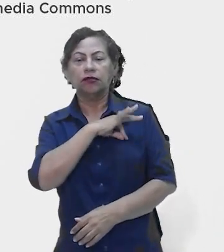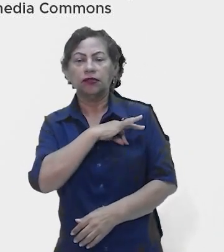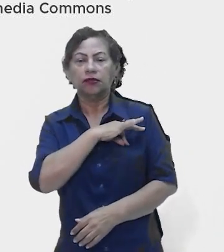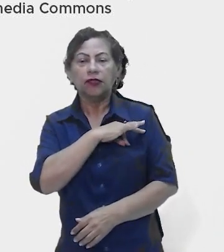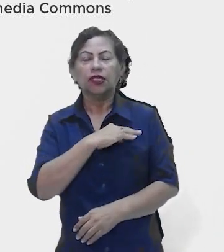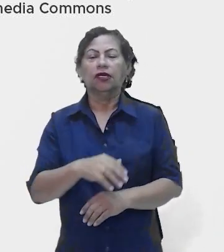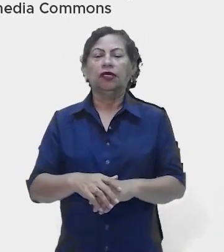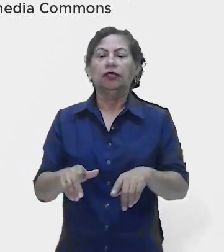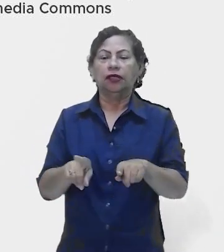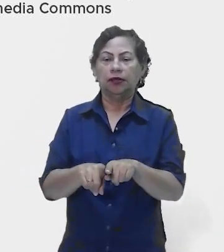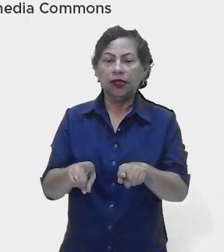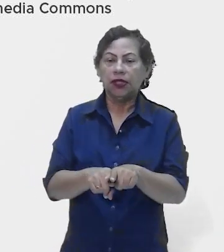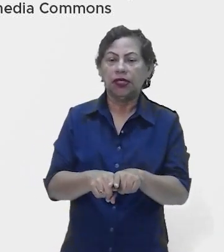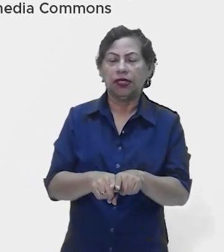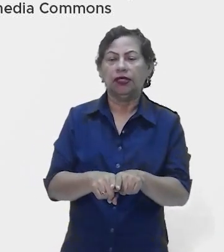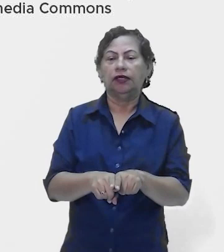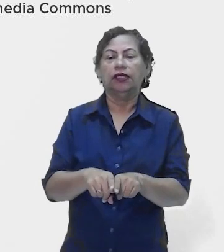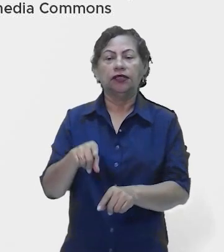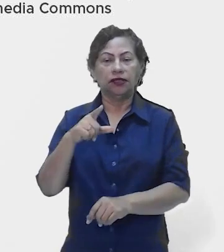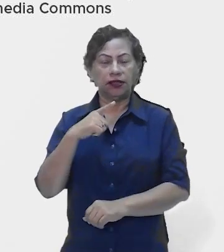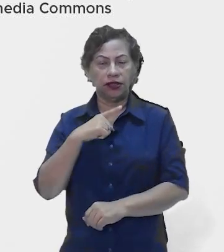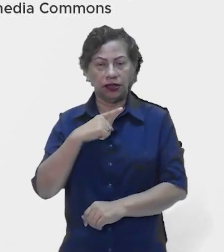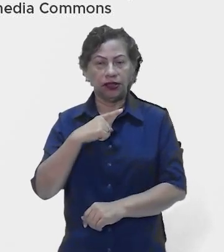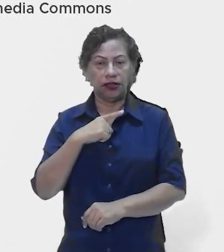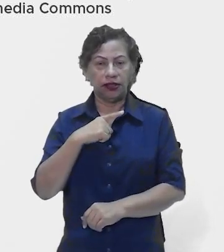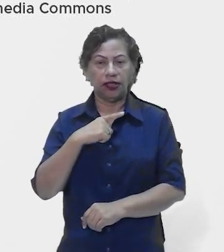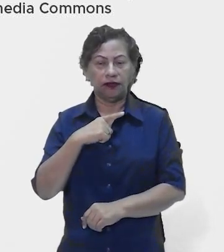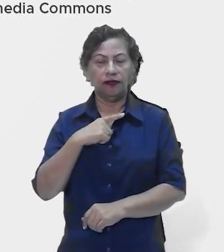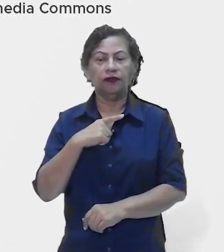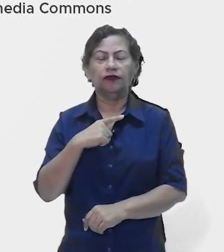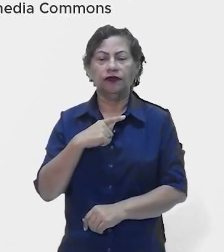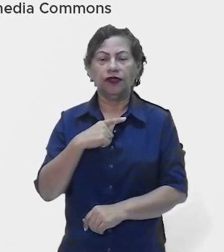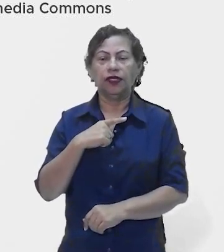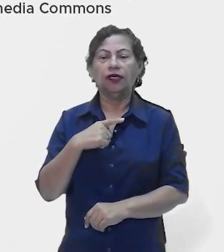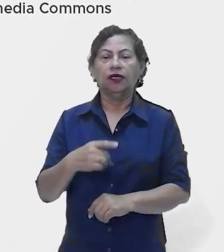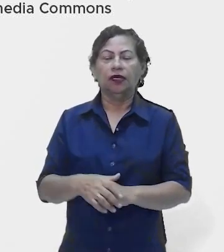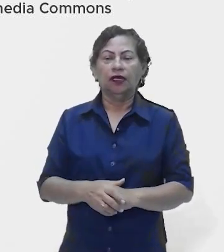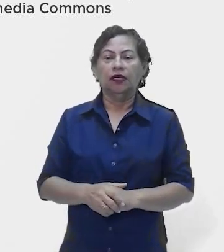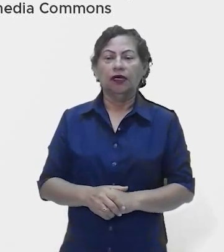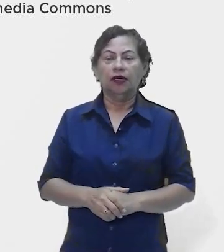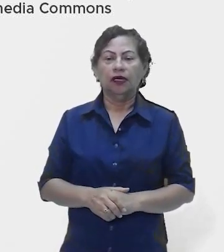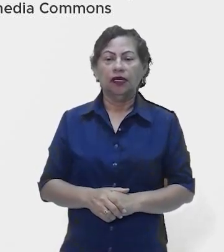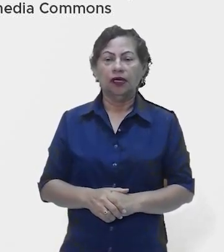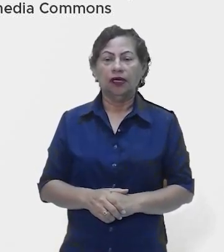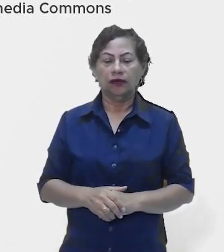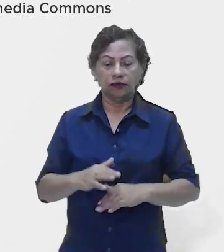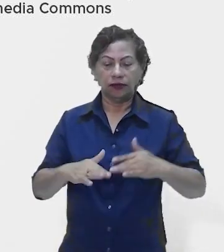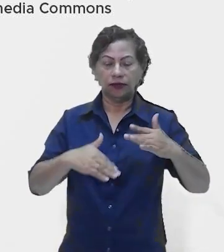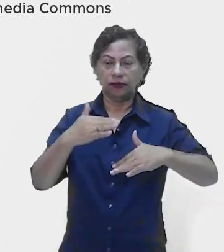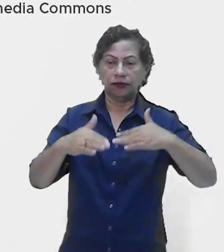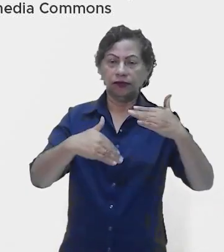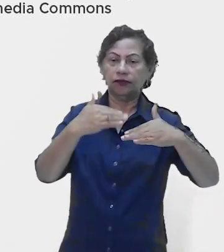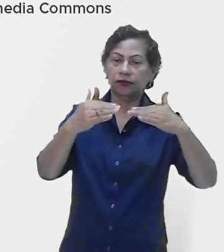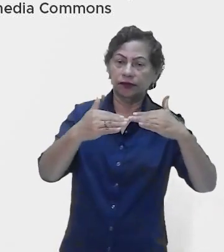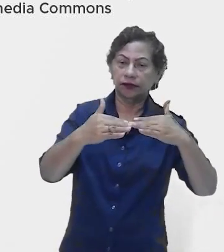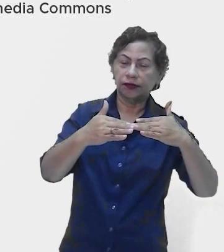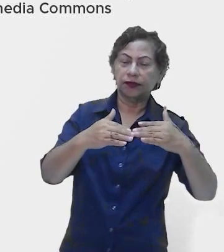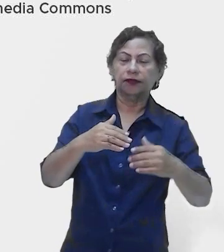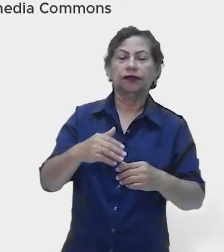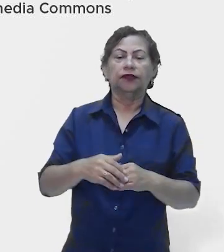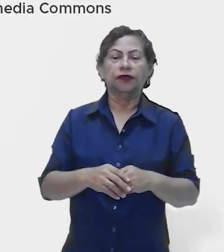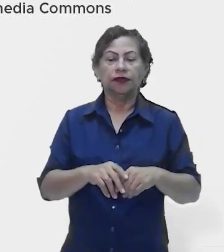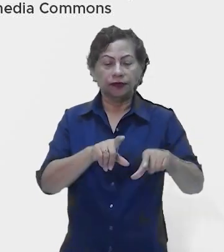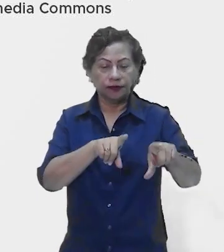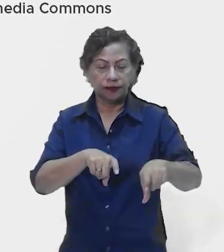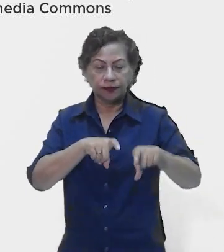internacional, e por fim, a produção no espaço rural brasileiro, ela sempre foi mais em larga escala, porque